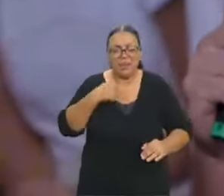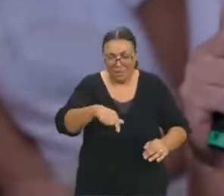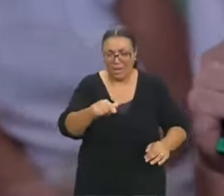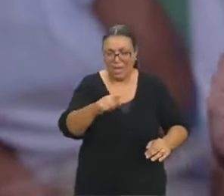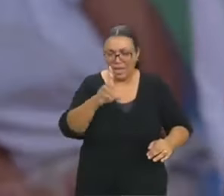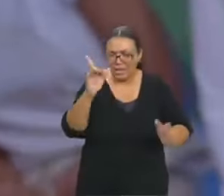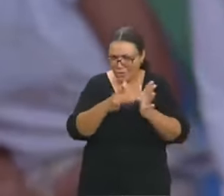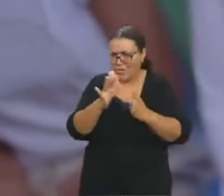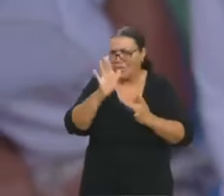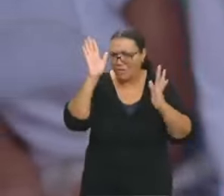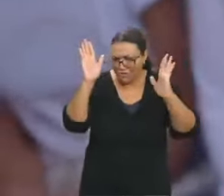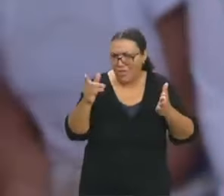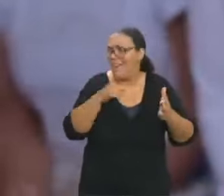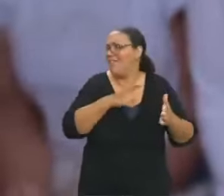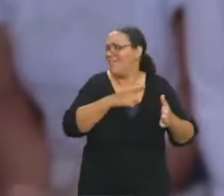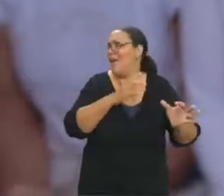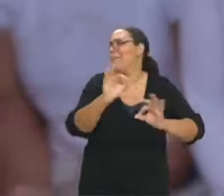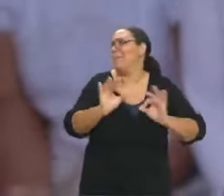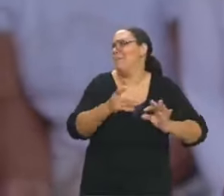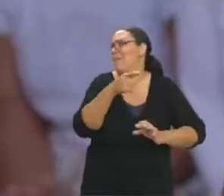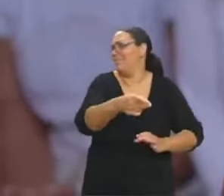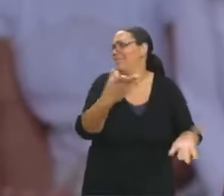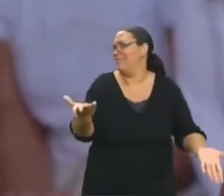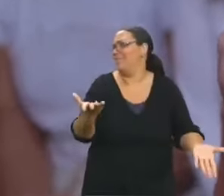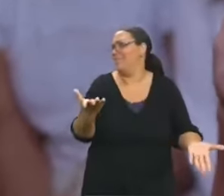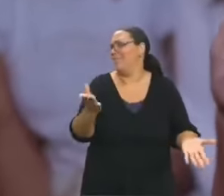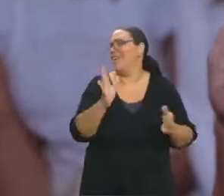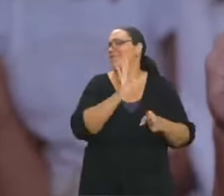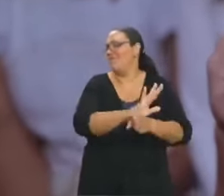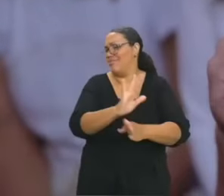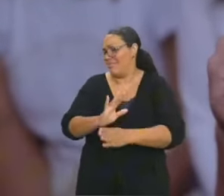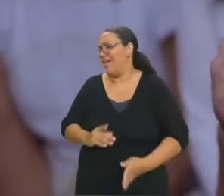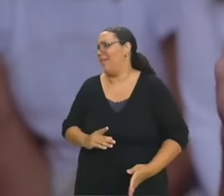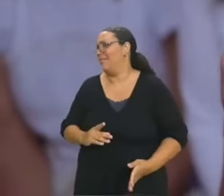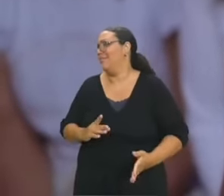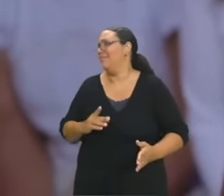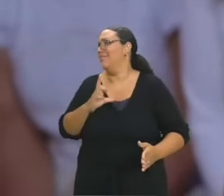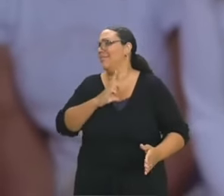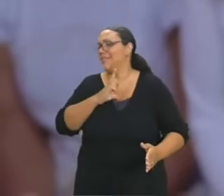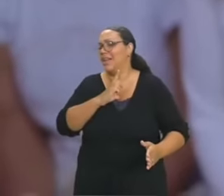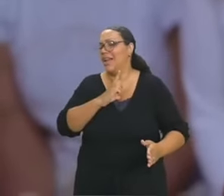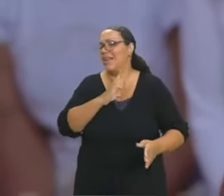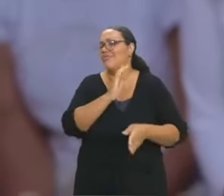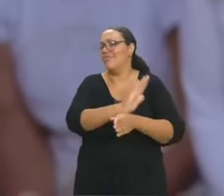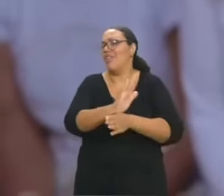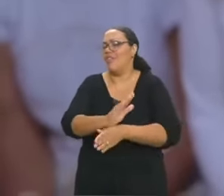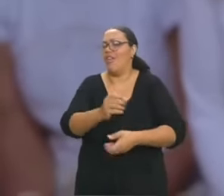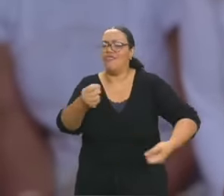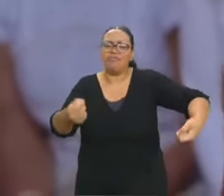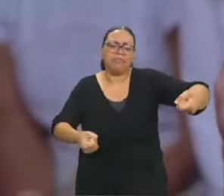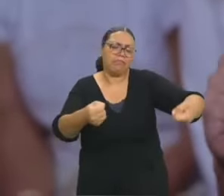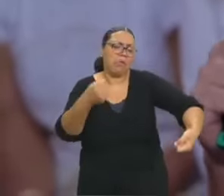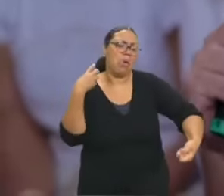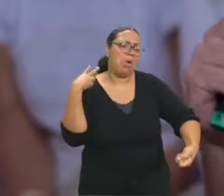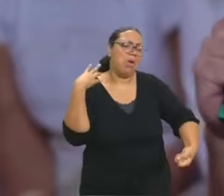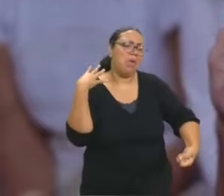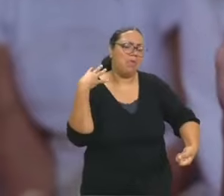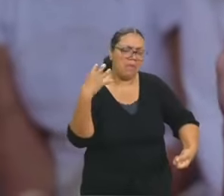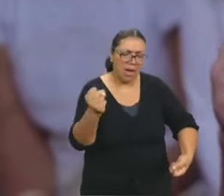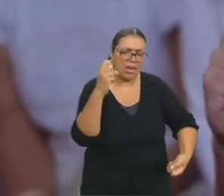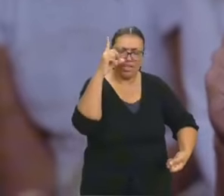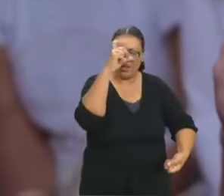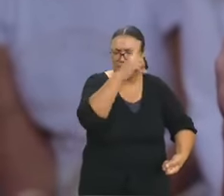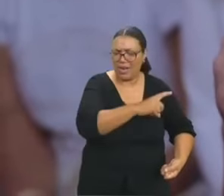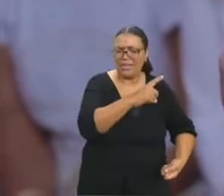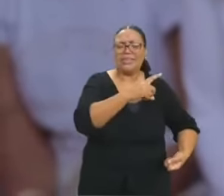Jesus já estava lá antes de mim. Eu entendi que valia todo o esforço da viagem no caminho, de às vezes dormir